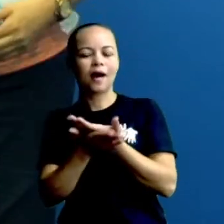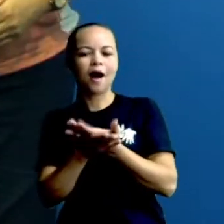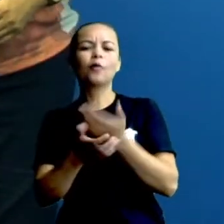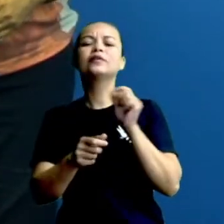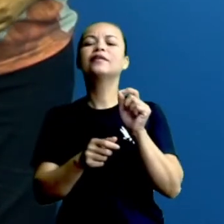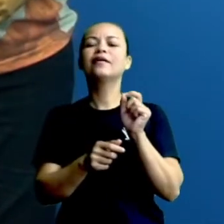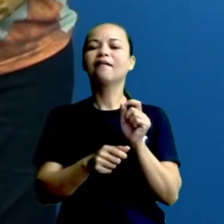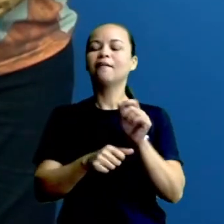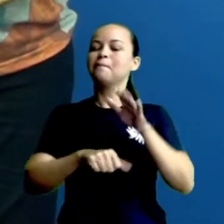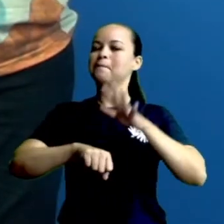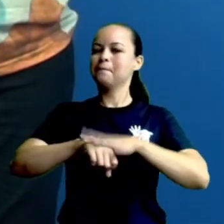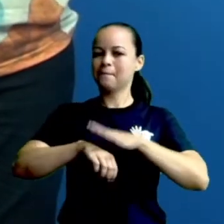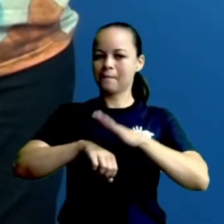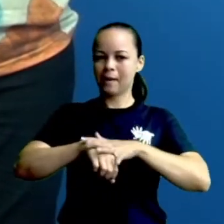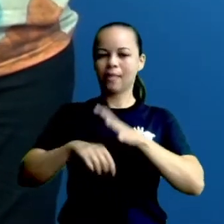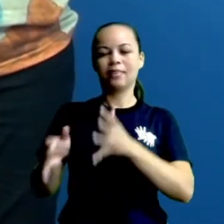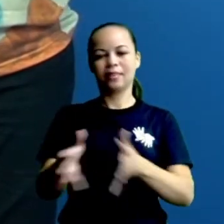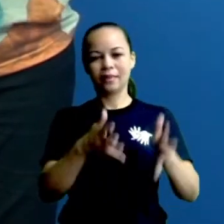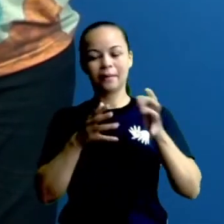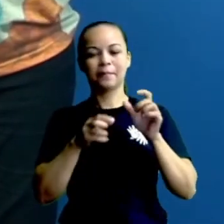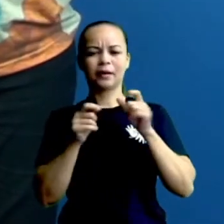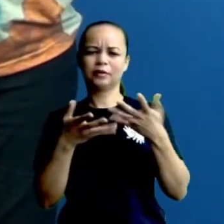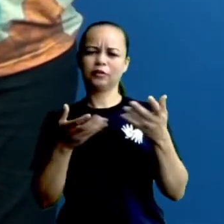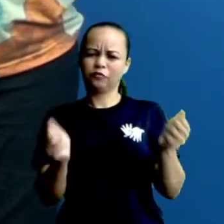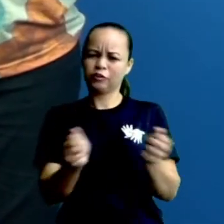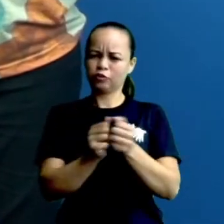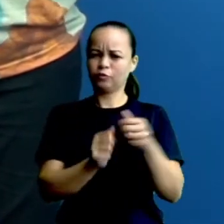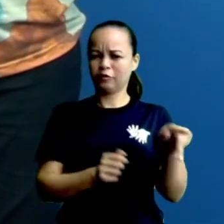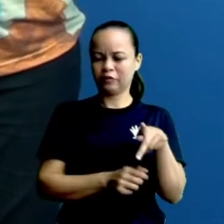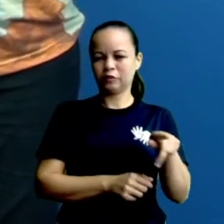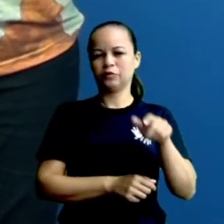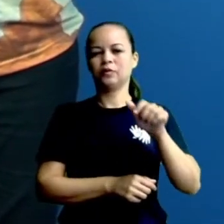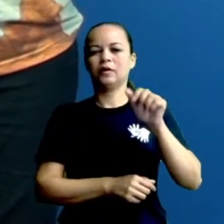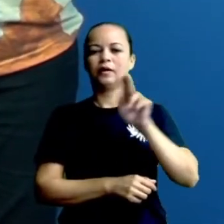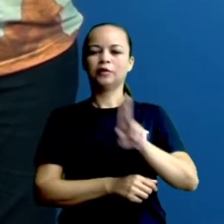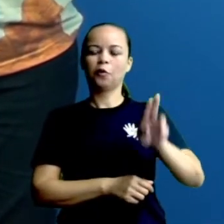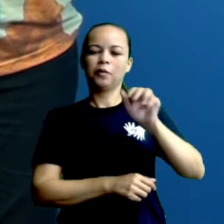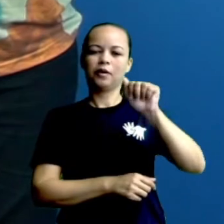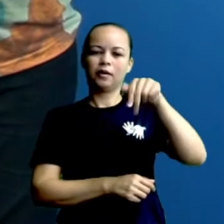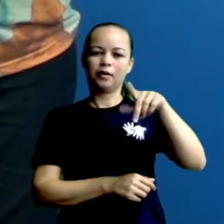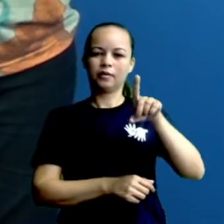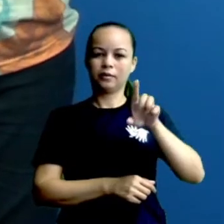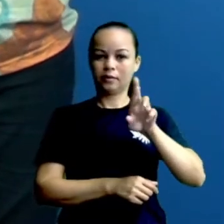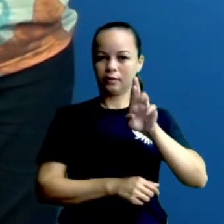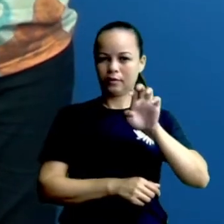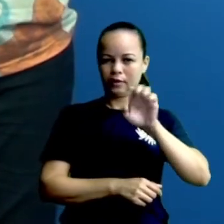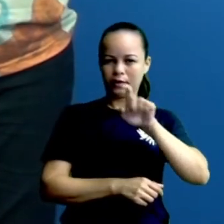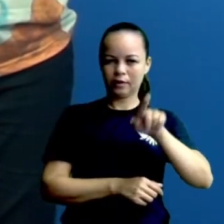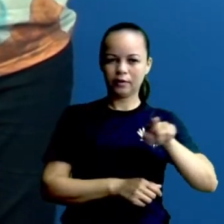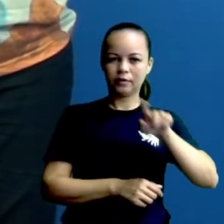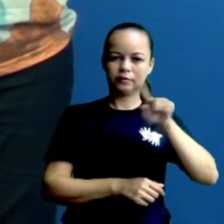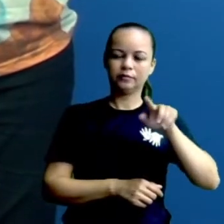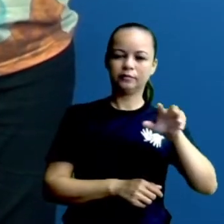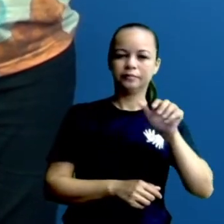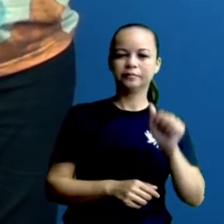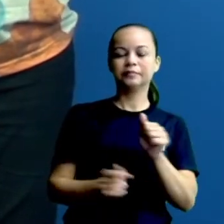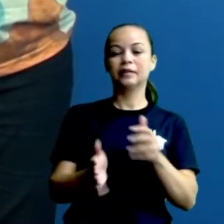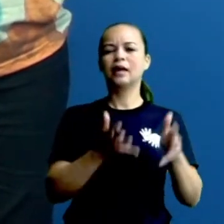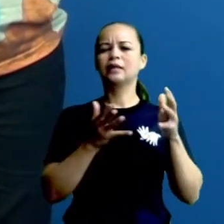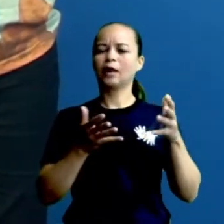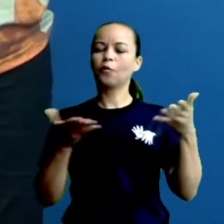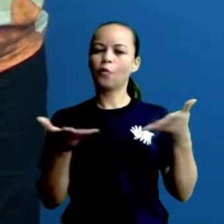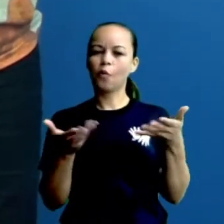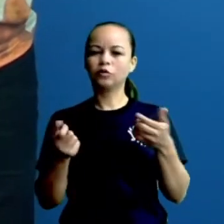matemática Então vem comigo Andressa Sacramento Porque hoje a gente vai continuar desvendando os mistérios